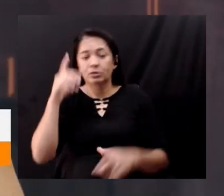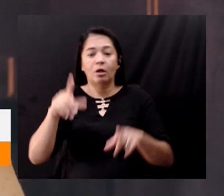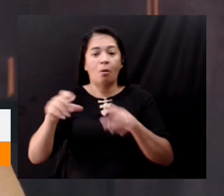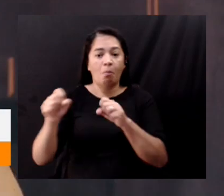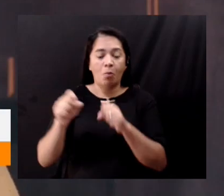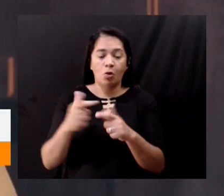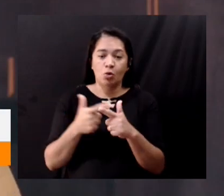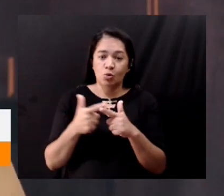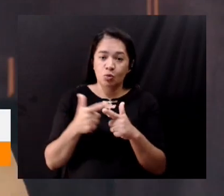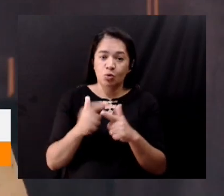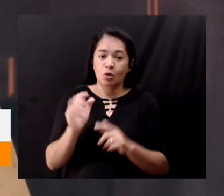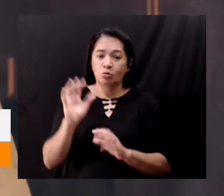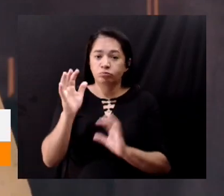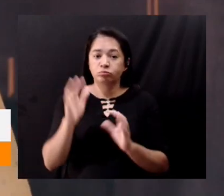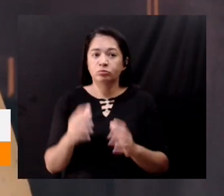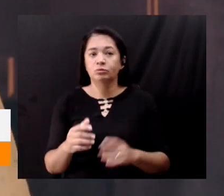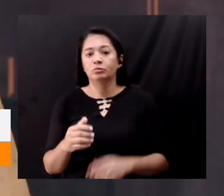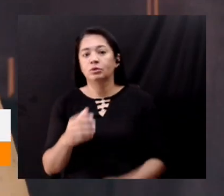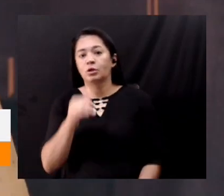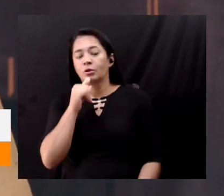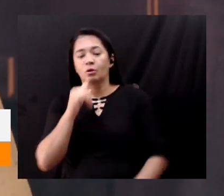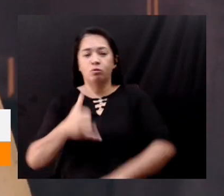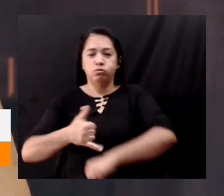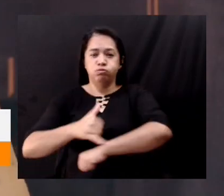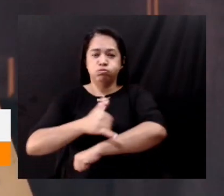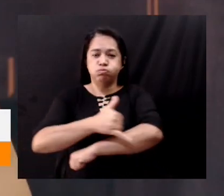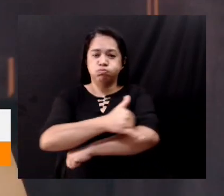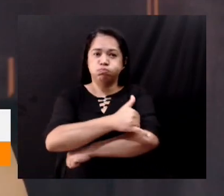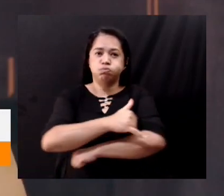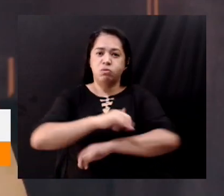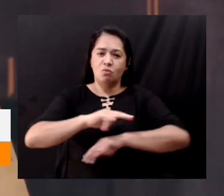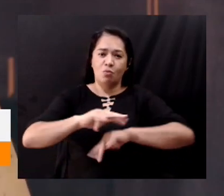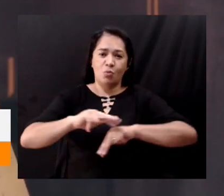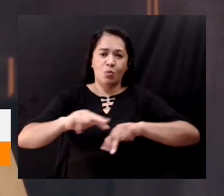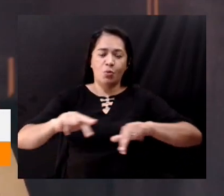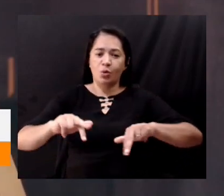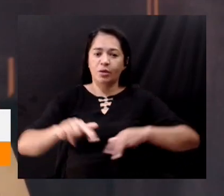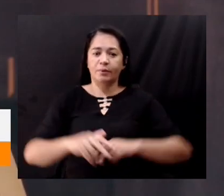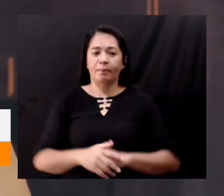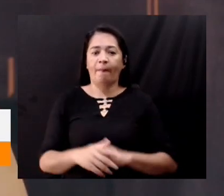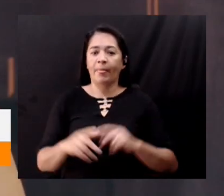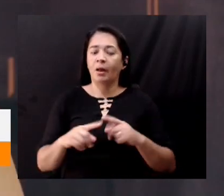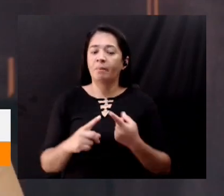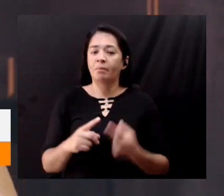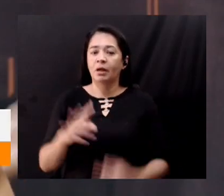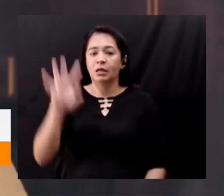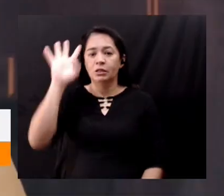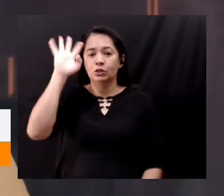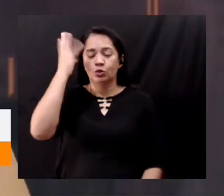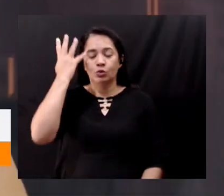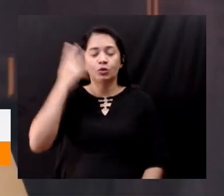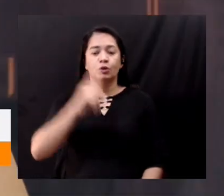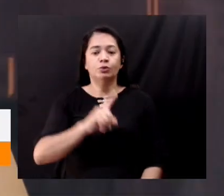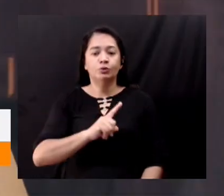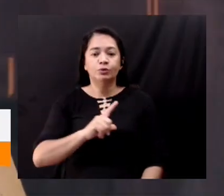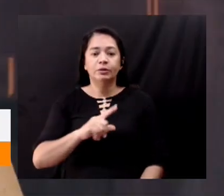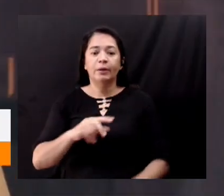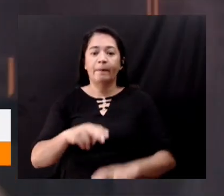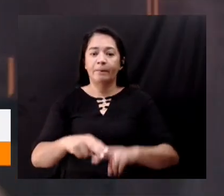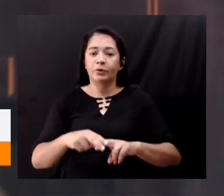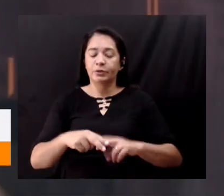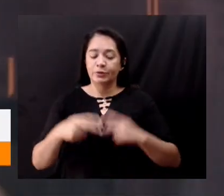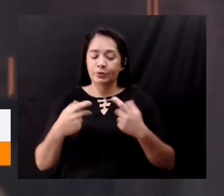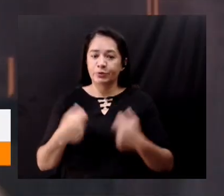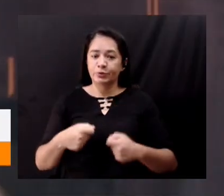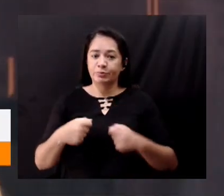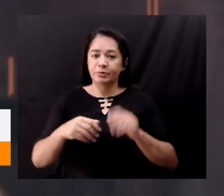de peso, obesidade, mas tem solução. Mas a gente tem que tomar um pouco de cuidado, e é isso que a gente vai bater um papo hoje,